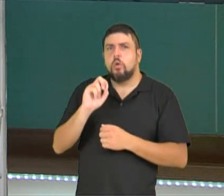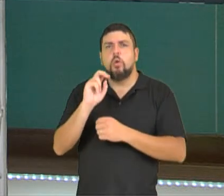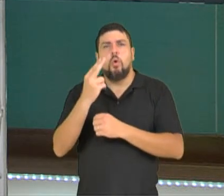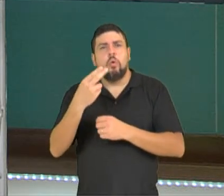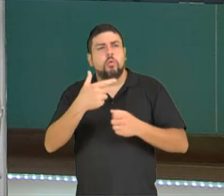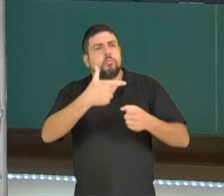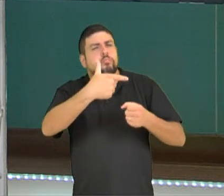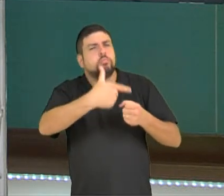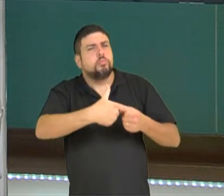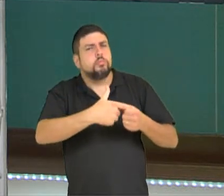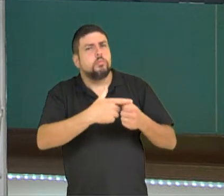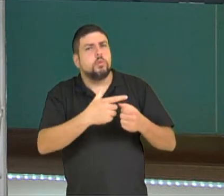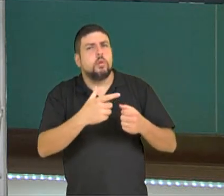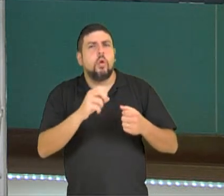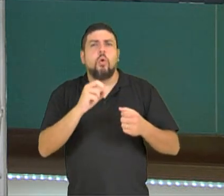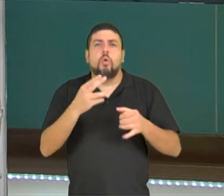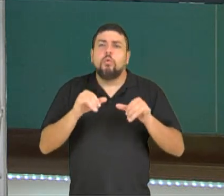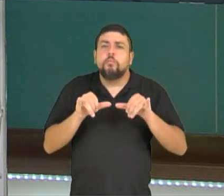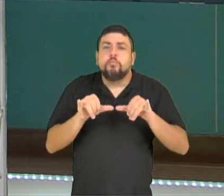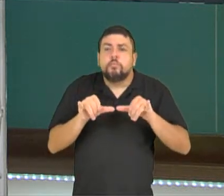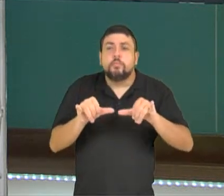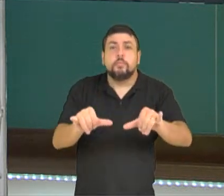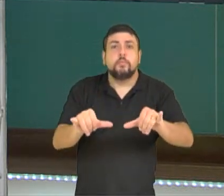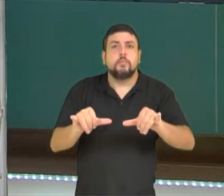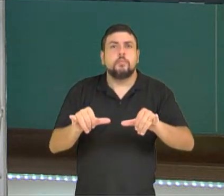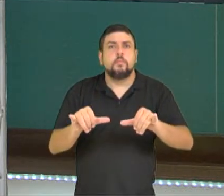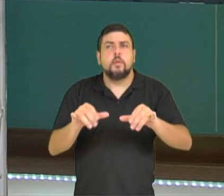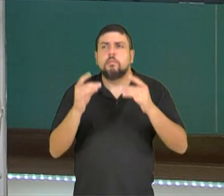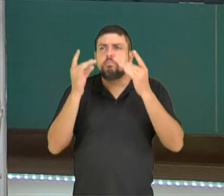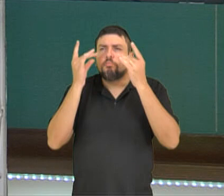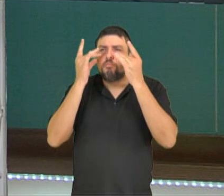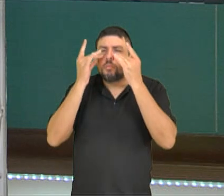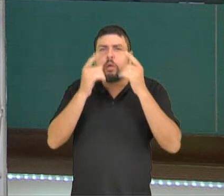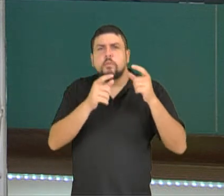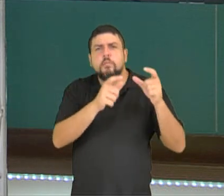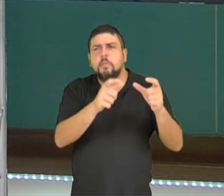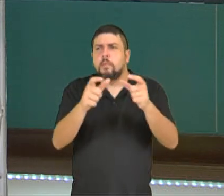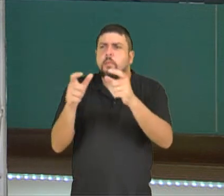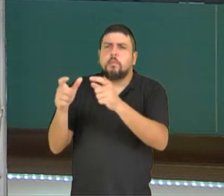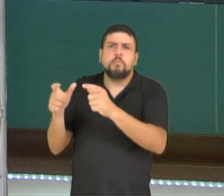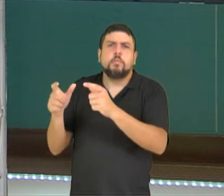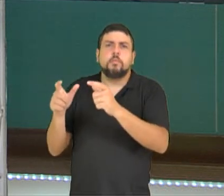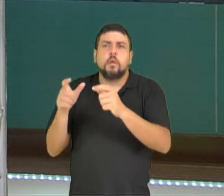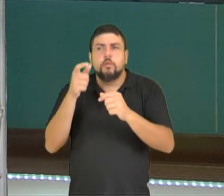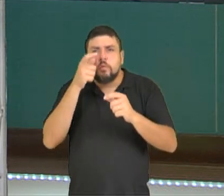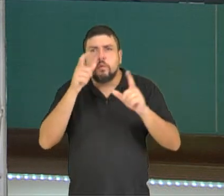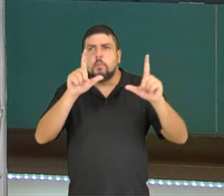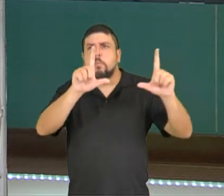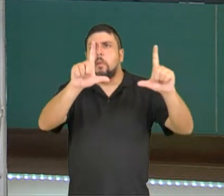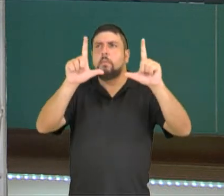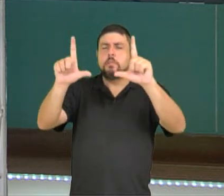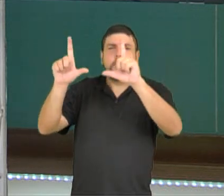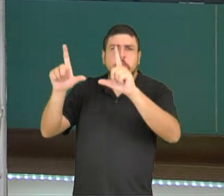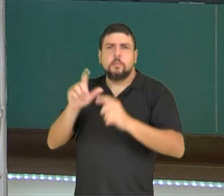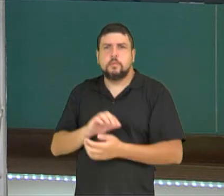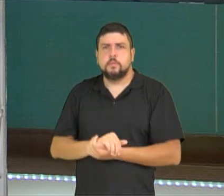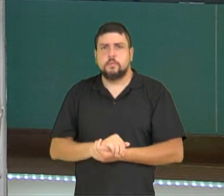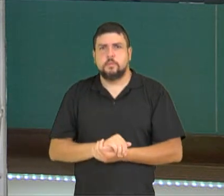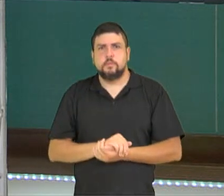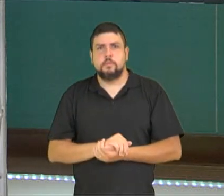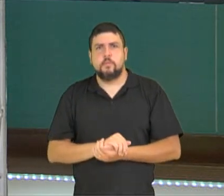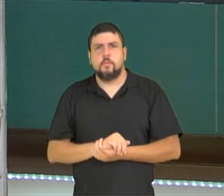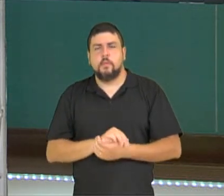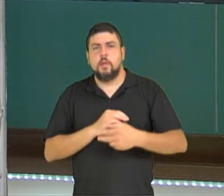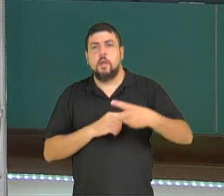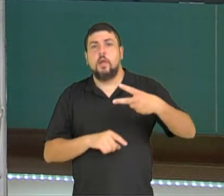de gasolina, no mercado, no shopping, em vários lugares. Com base nisso, já respondemos a pergunta que vem na sequência.